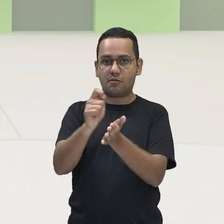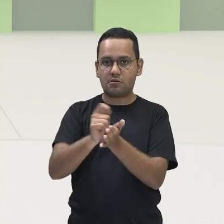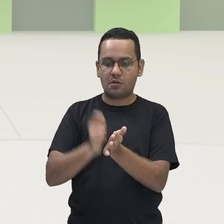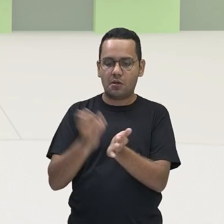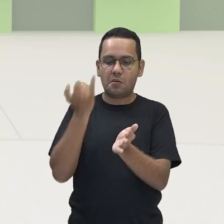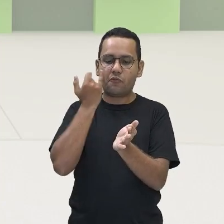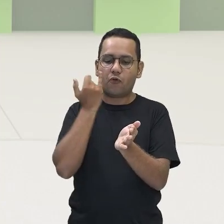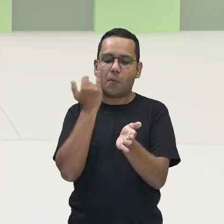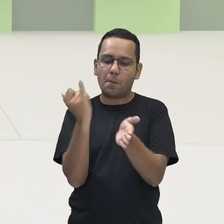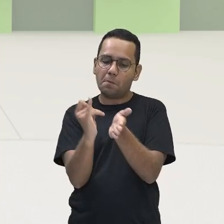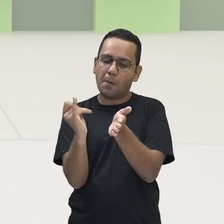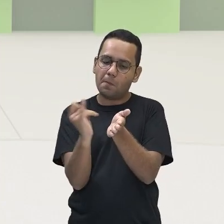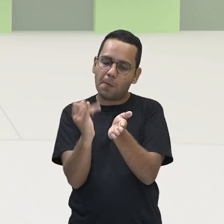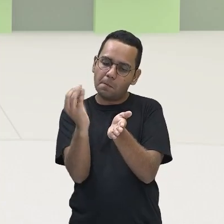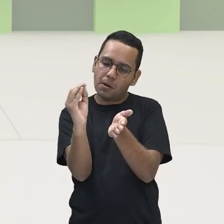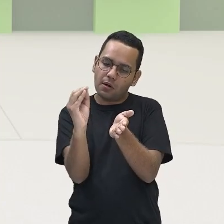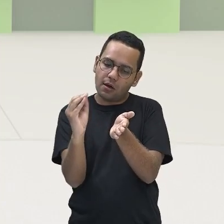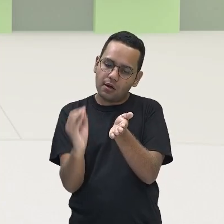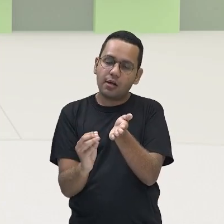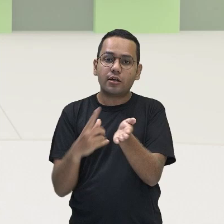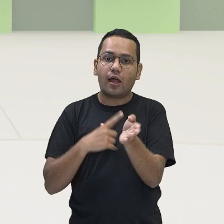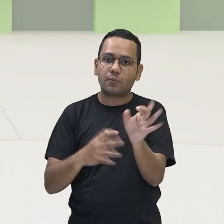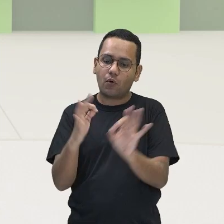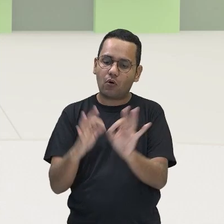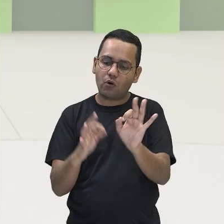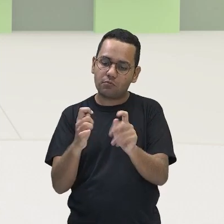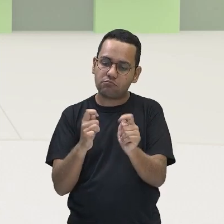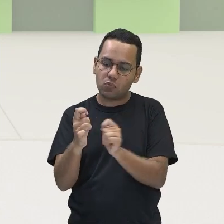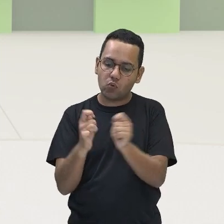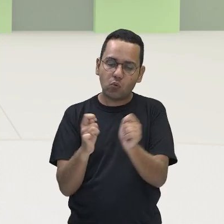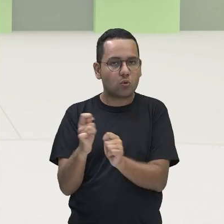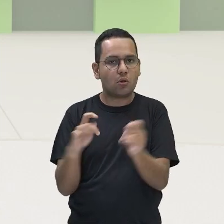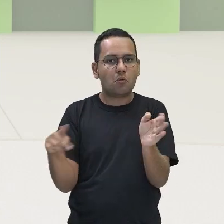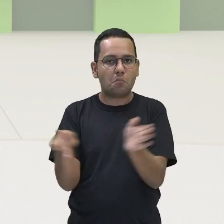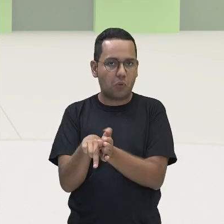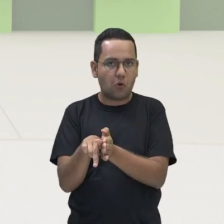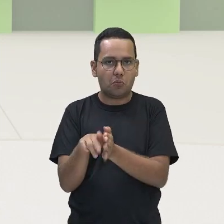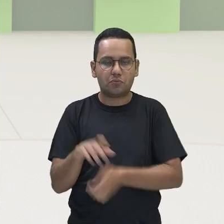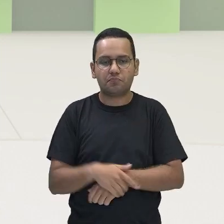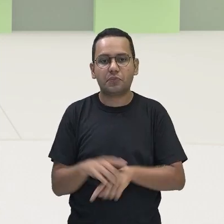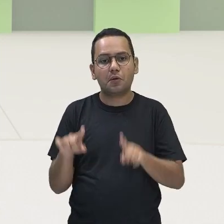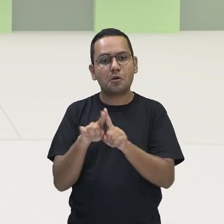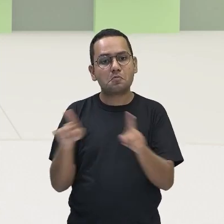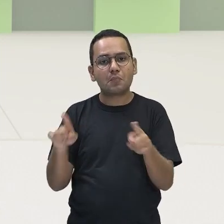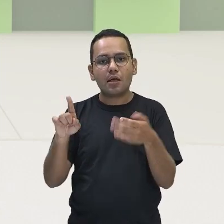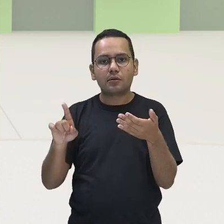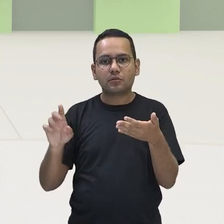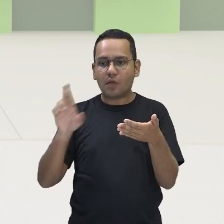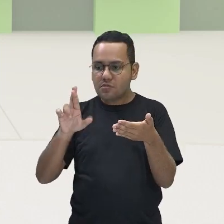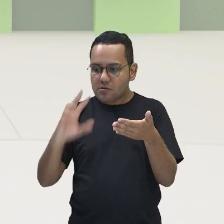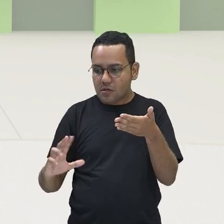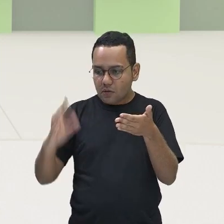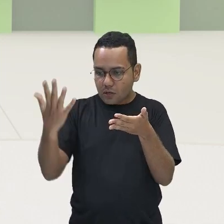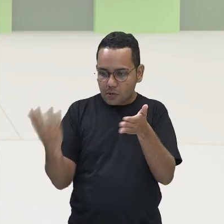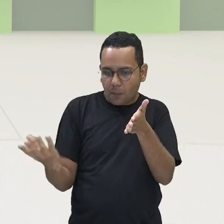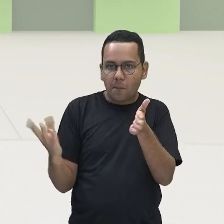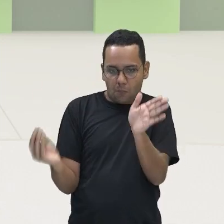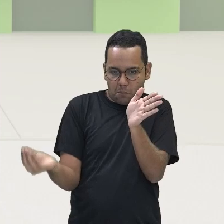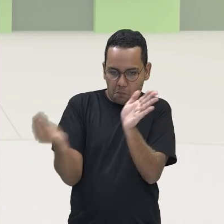um controle dessas etapas. E aí os resultados também são anotados, para